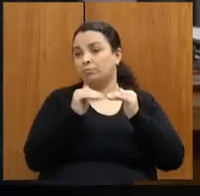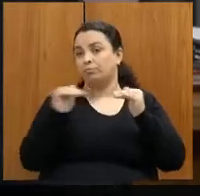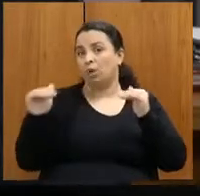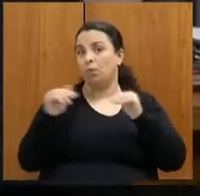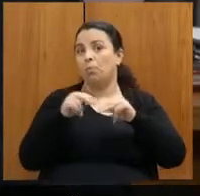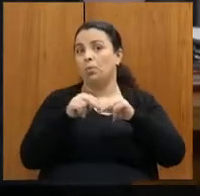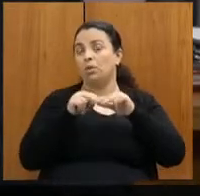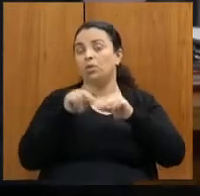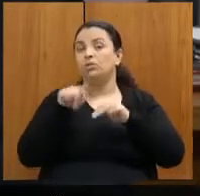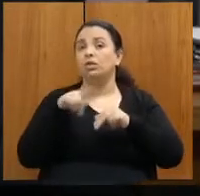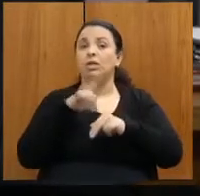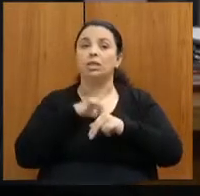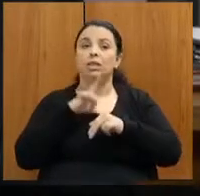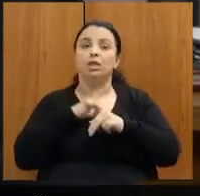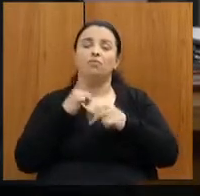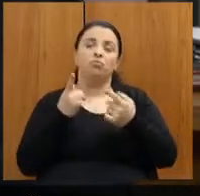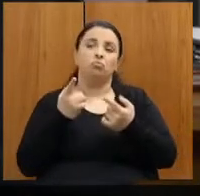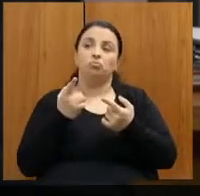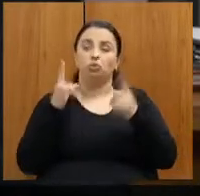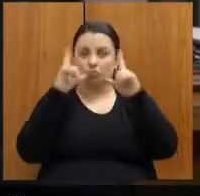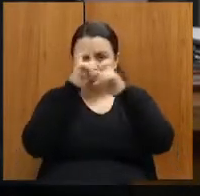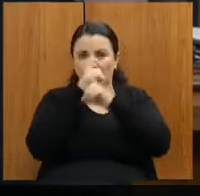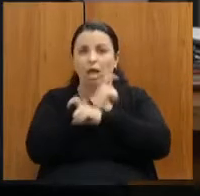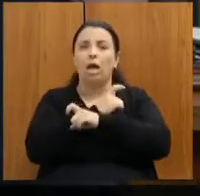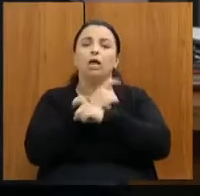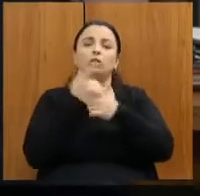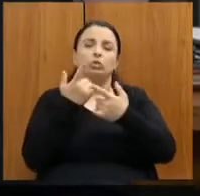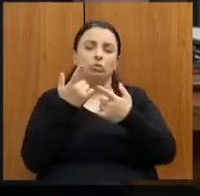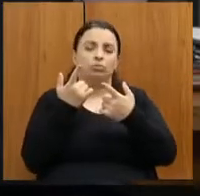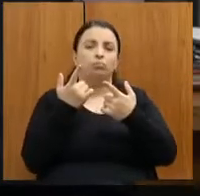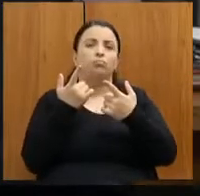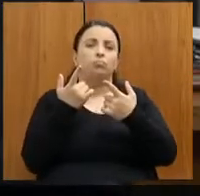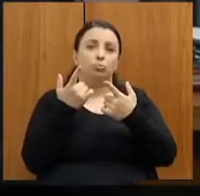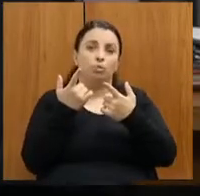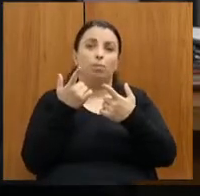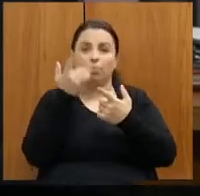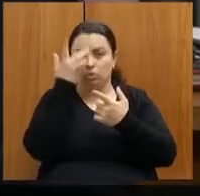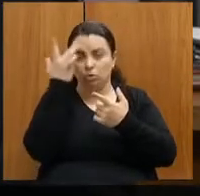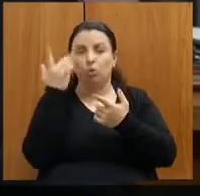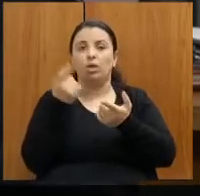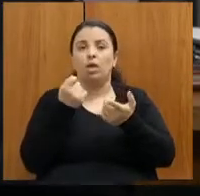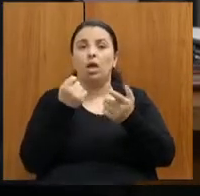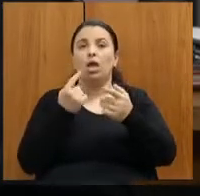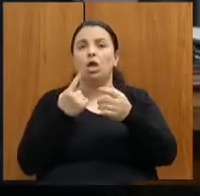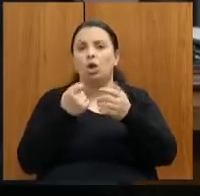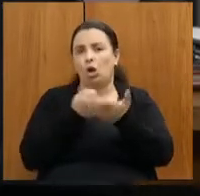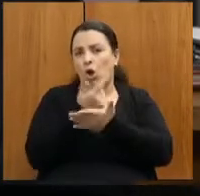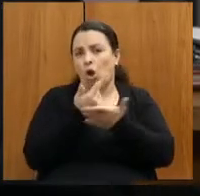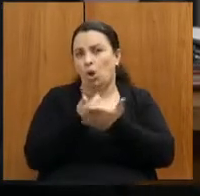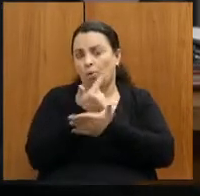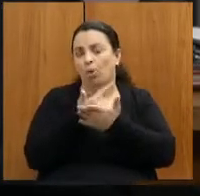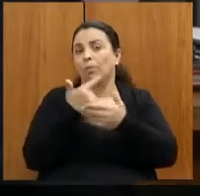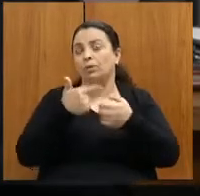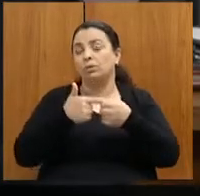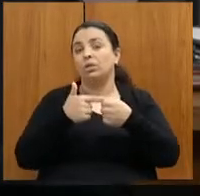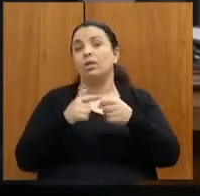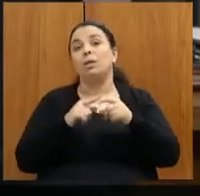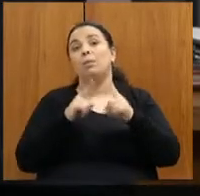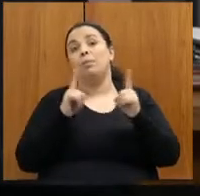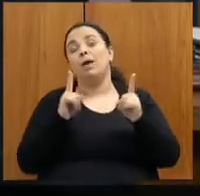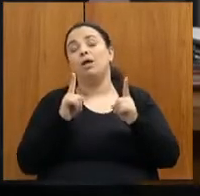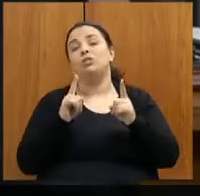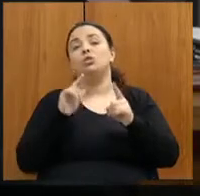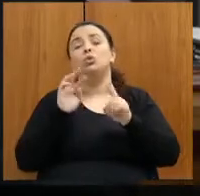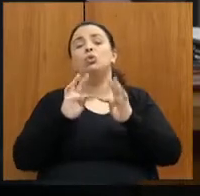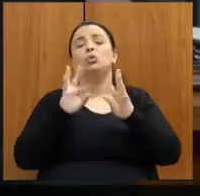é adversa né para os consumidores mas foi o máximo que foi autorizado qualquer atuação do Estado frente